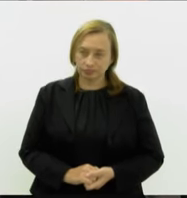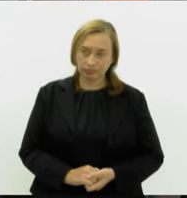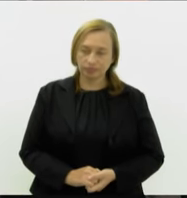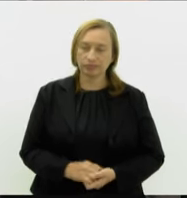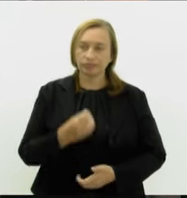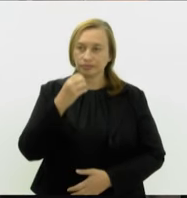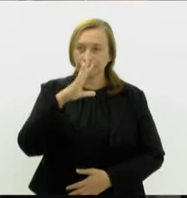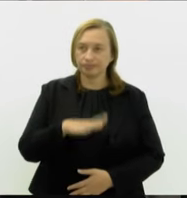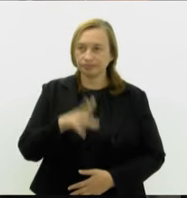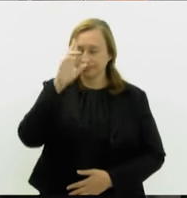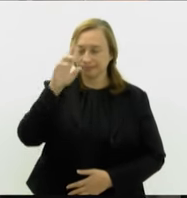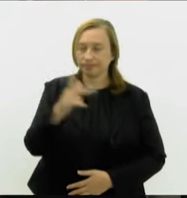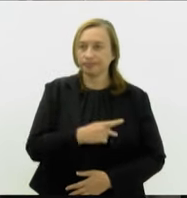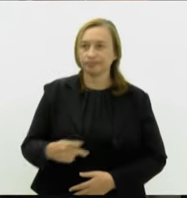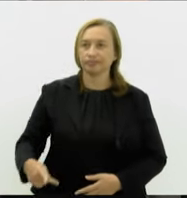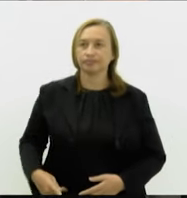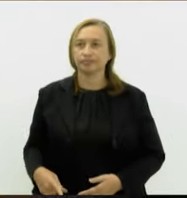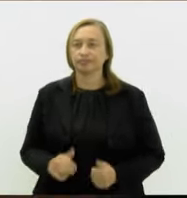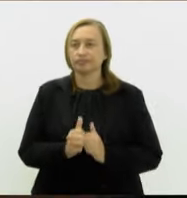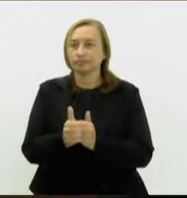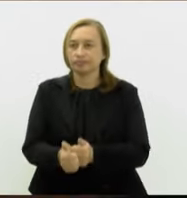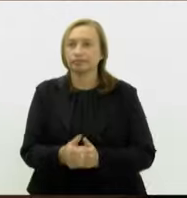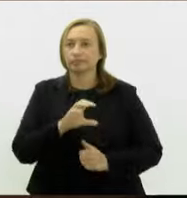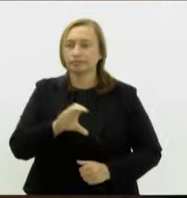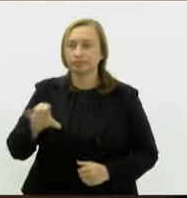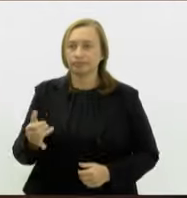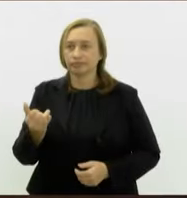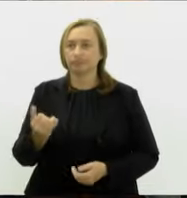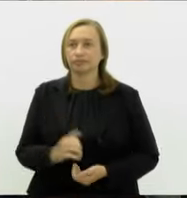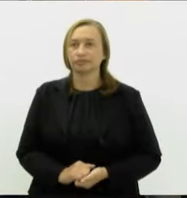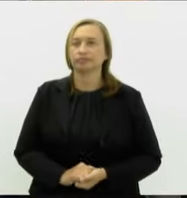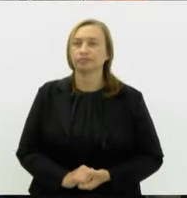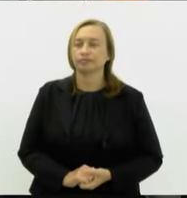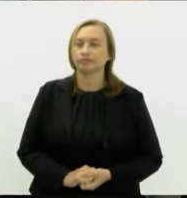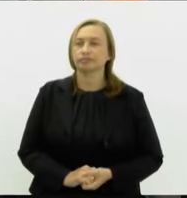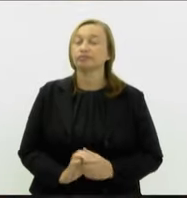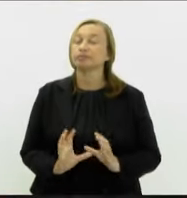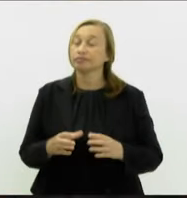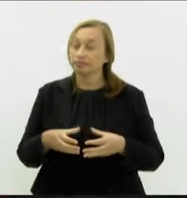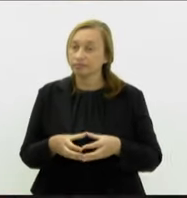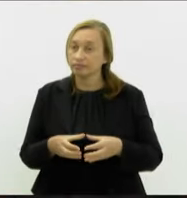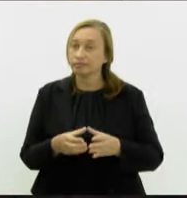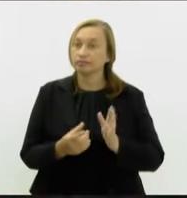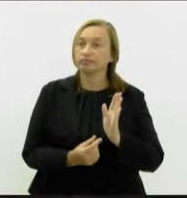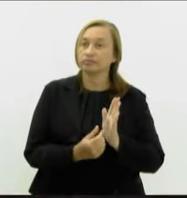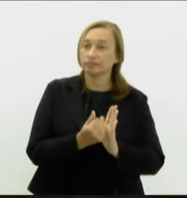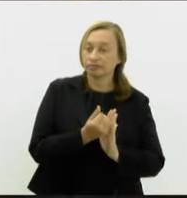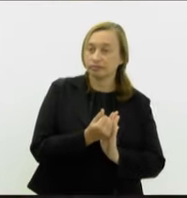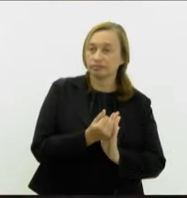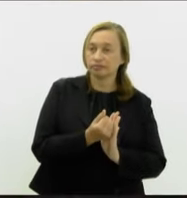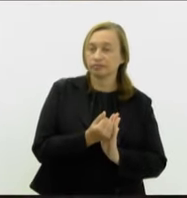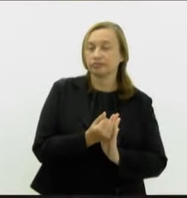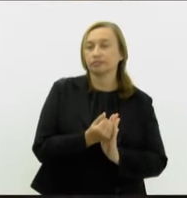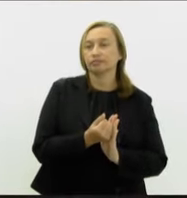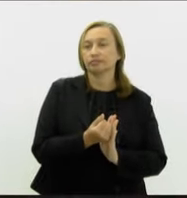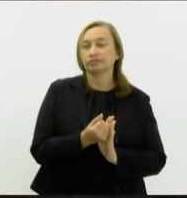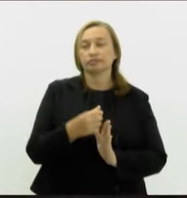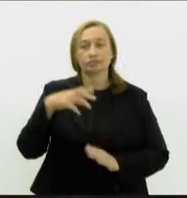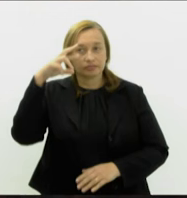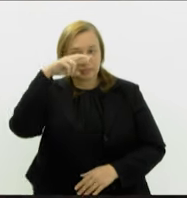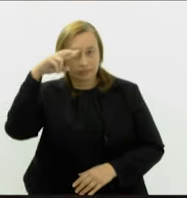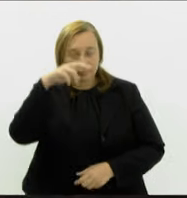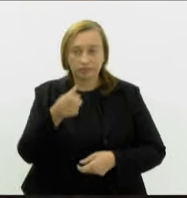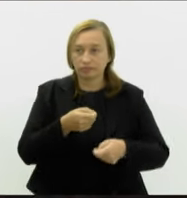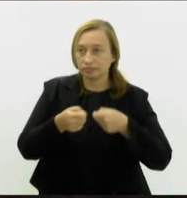Boa tarde, senhora presidenta. Acompanhe a CCJ. Pela Comissão de Orçamento, Finanças, Fiscalização